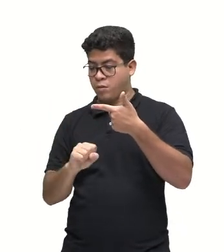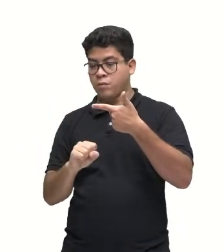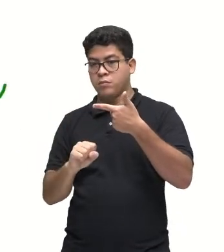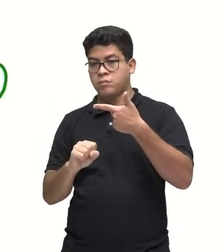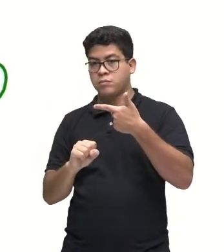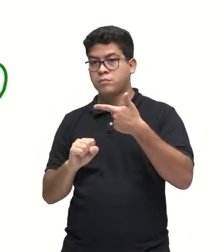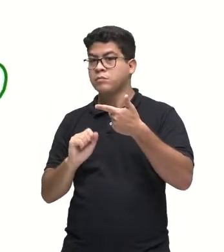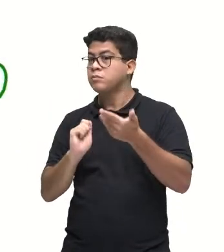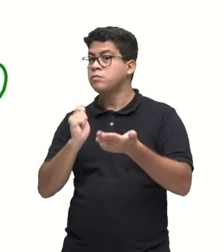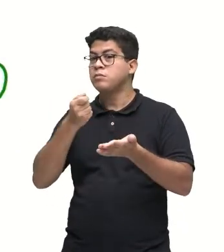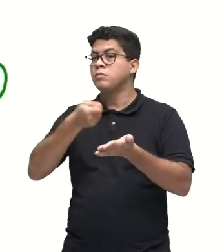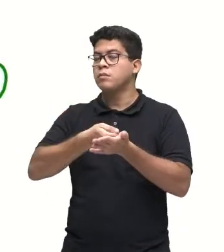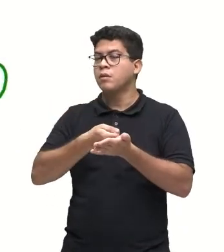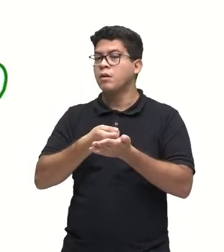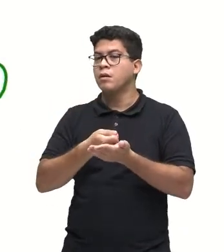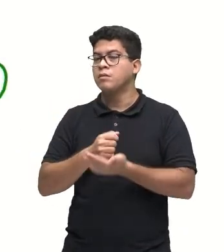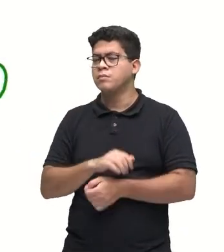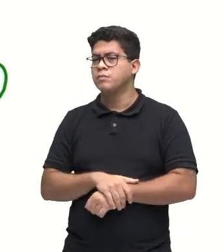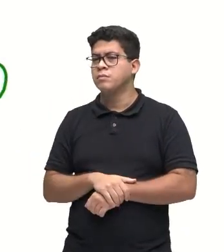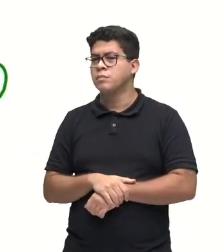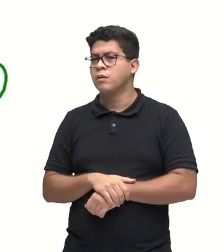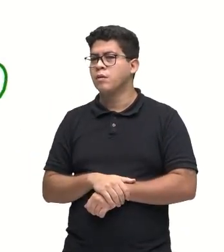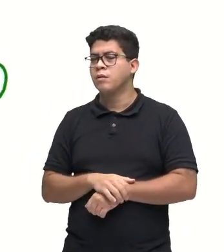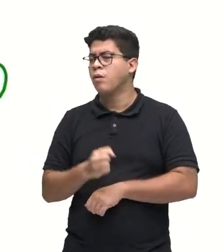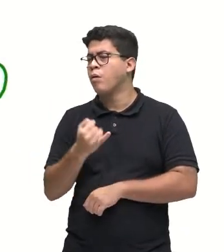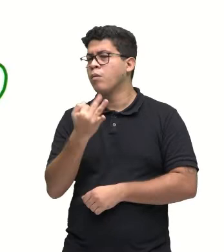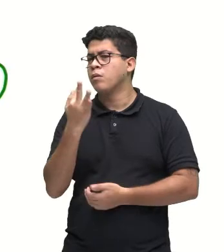11.250. E qual era a pergunta mesmo?